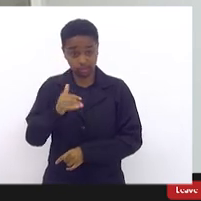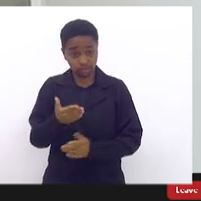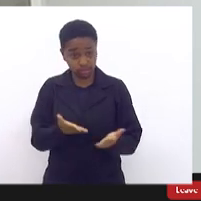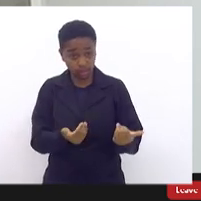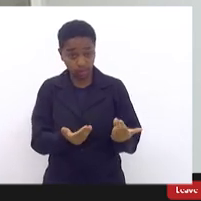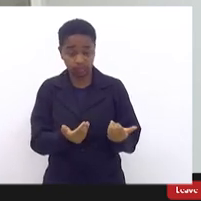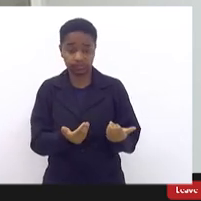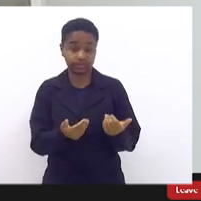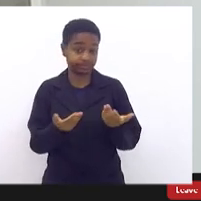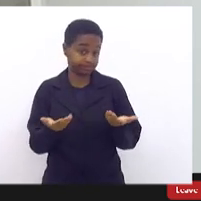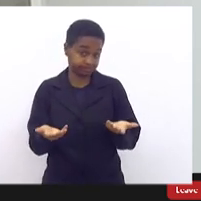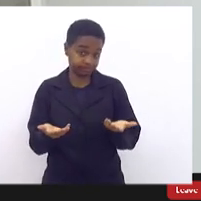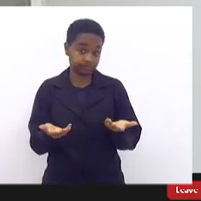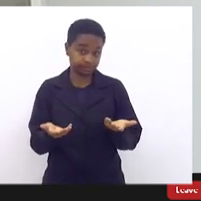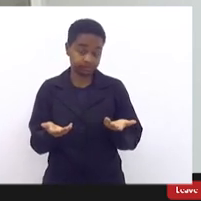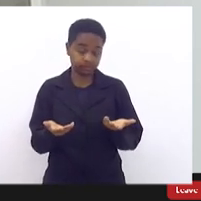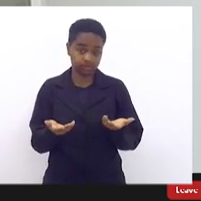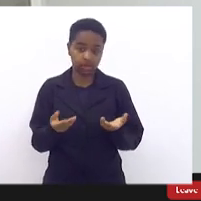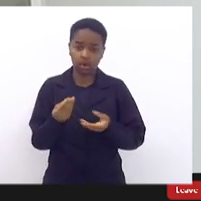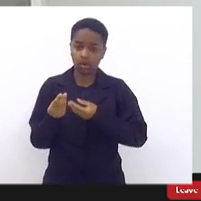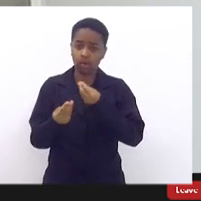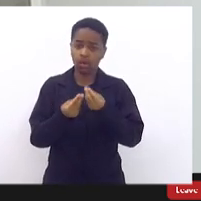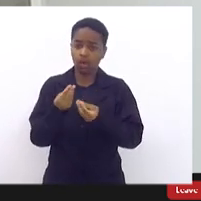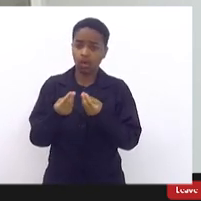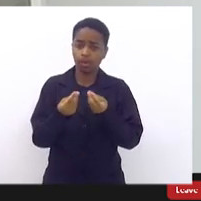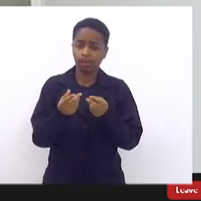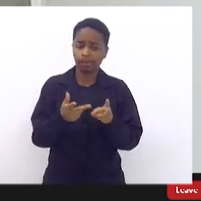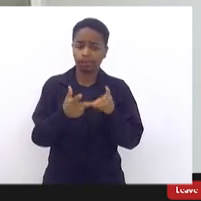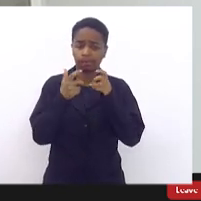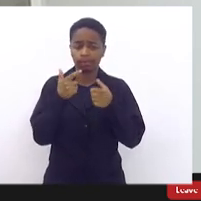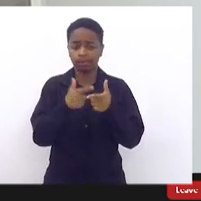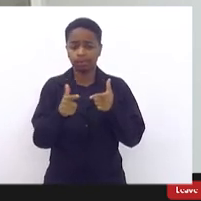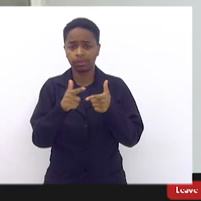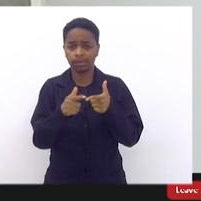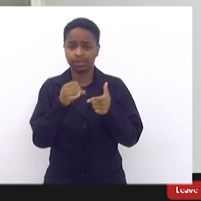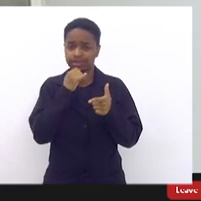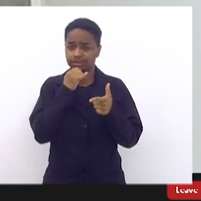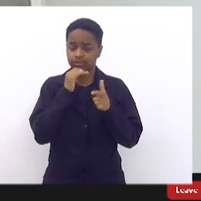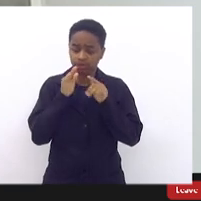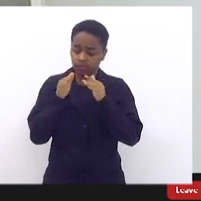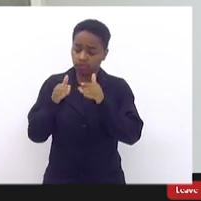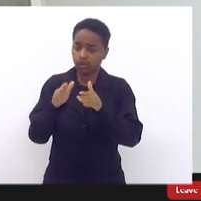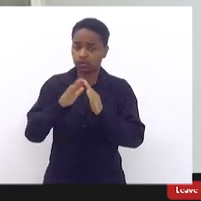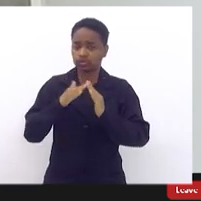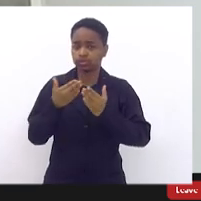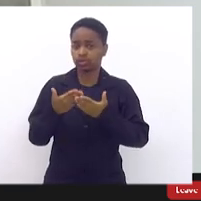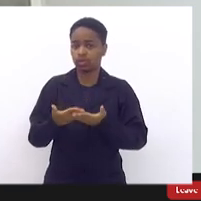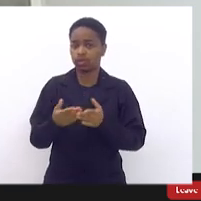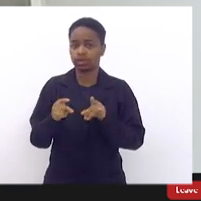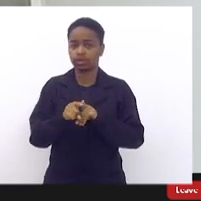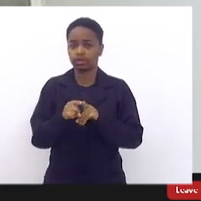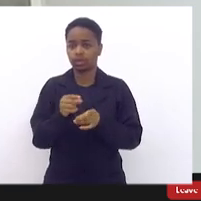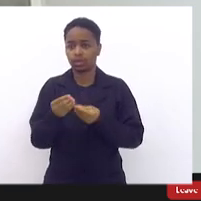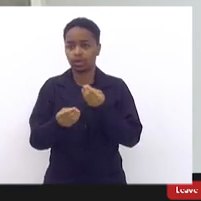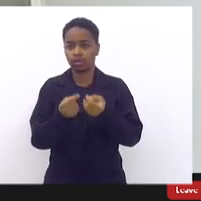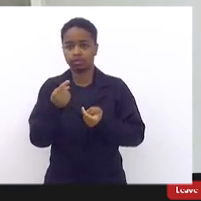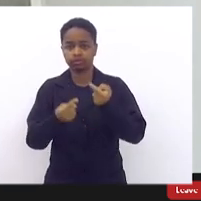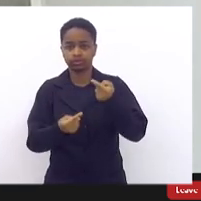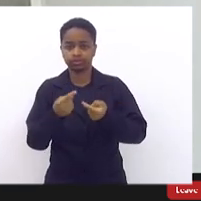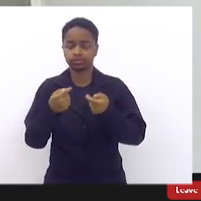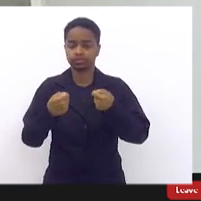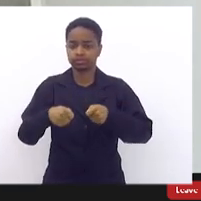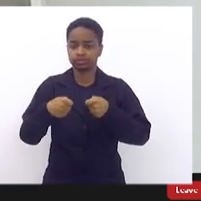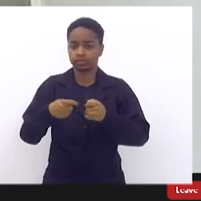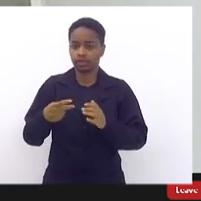né? Então, quer dizer, como é que a gente consegue olhar para esse problema olhando para as escolas, olhando para como os debates têm que ser